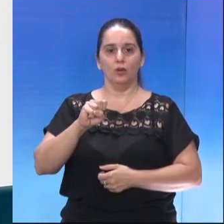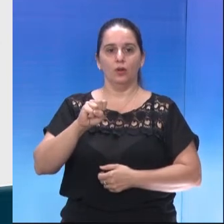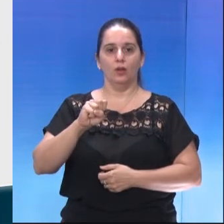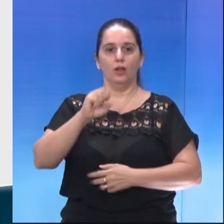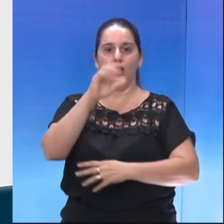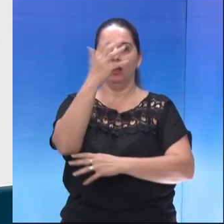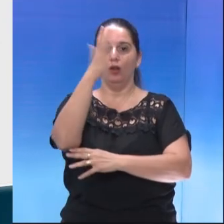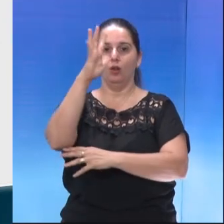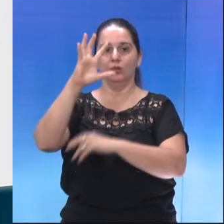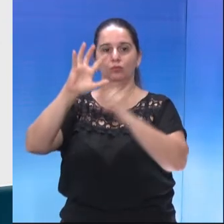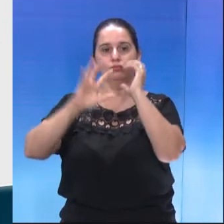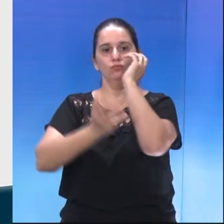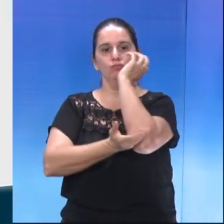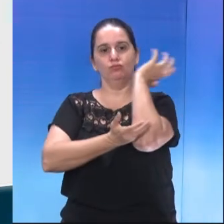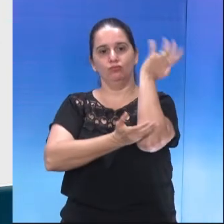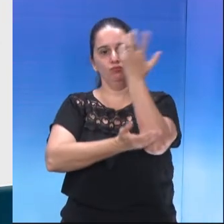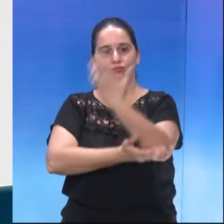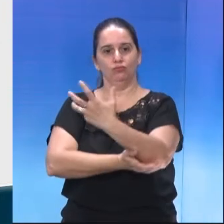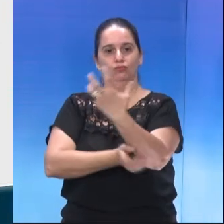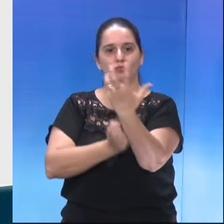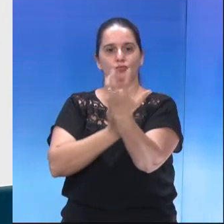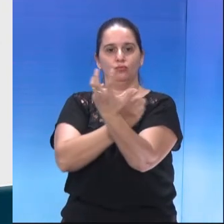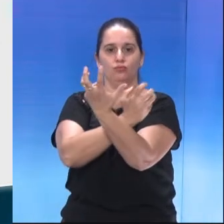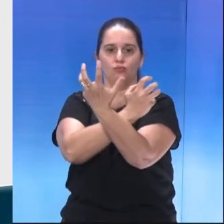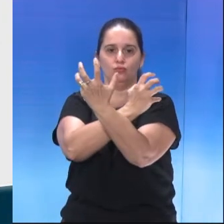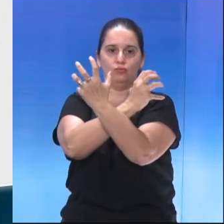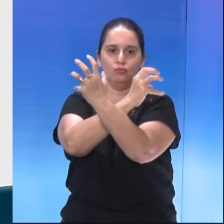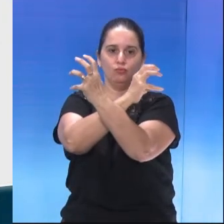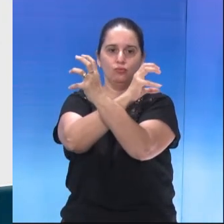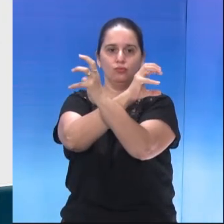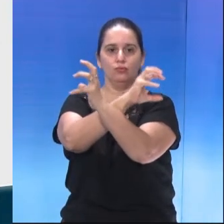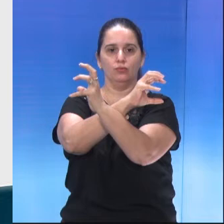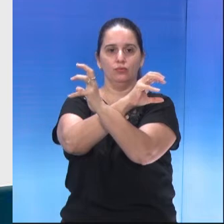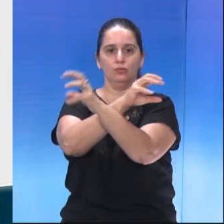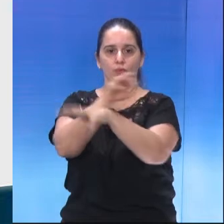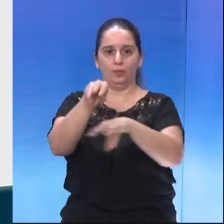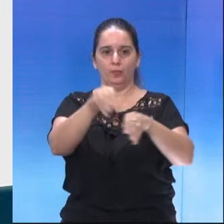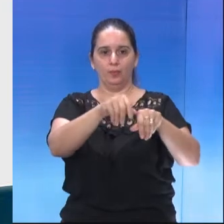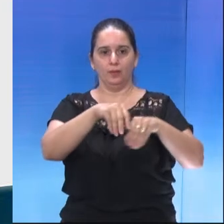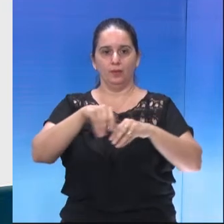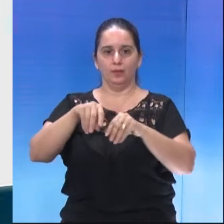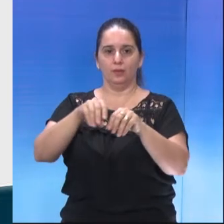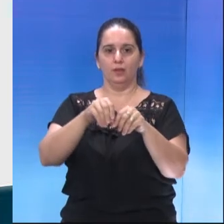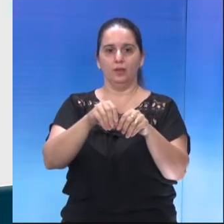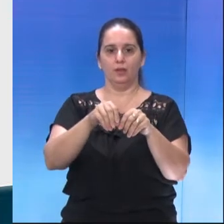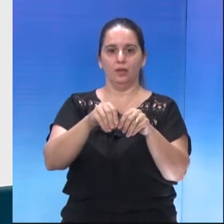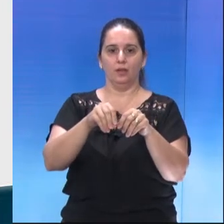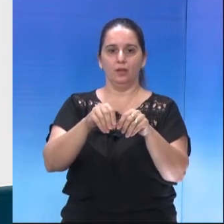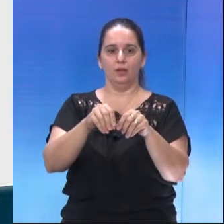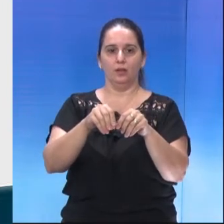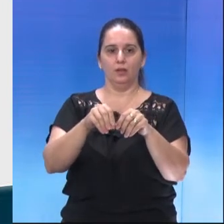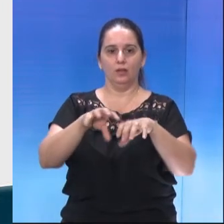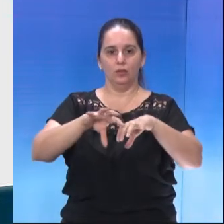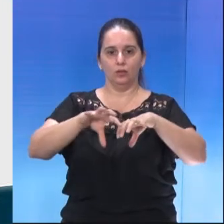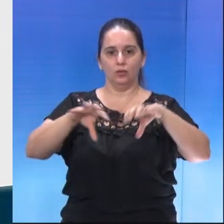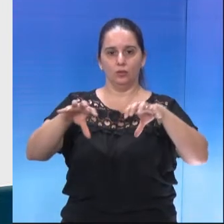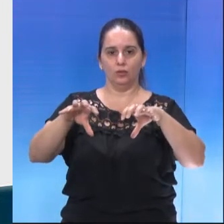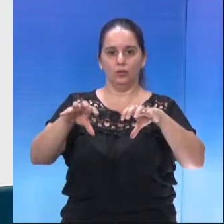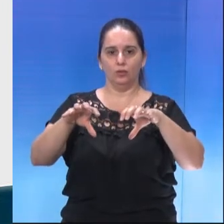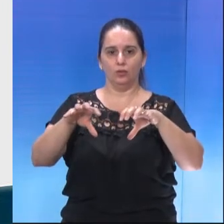tronco retorcidos, folhas e arbustos ásperos sobre os solos ácidos, não raro laterizados,